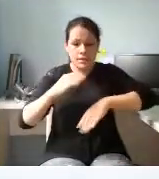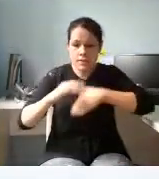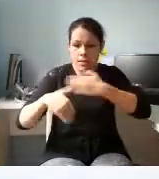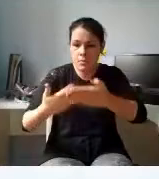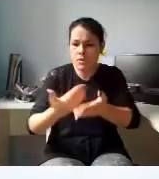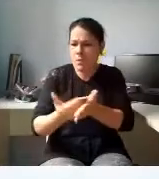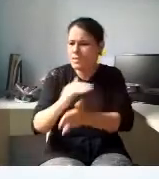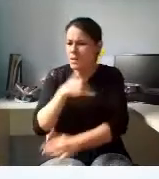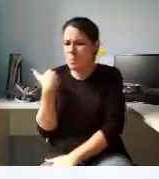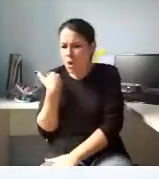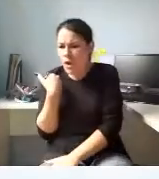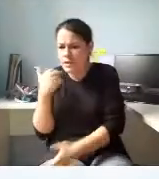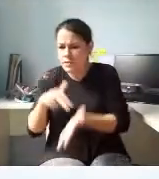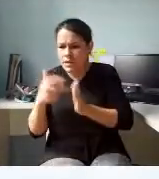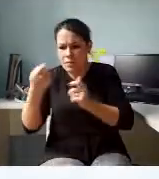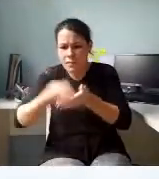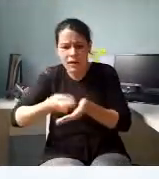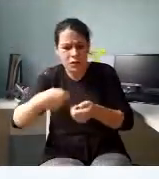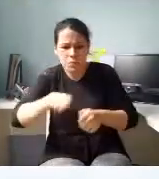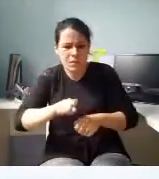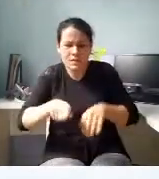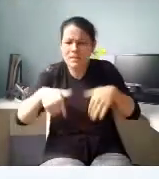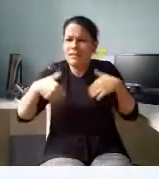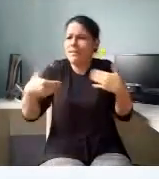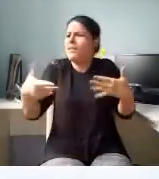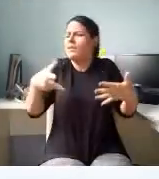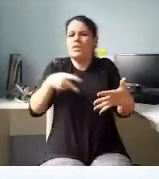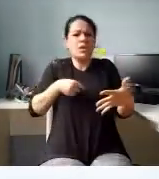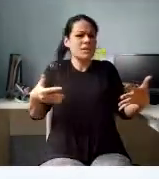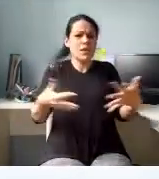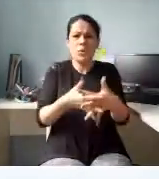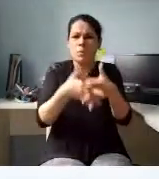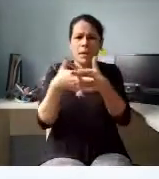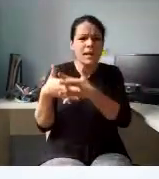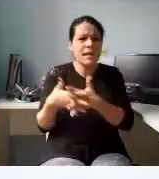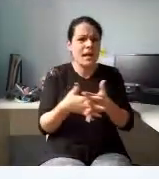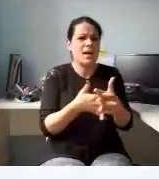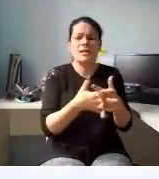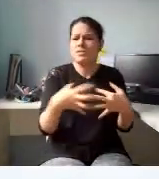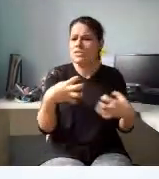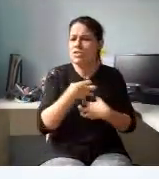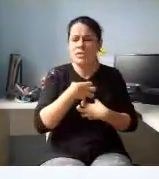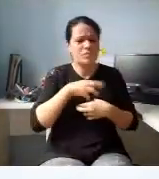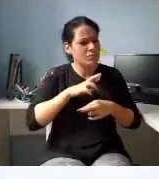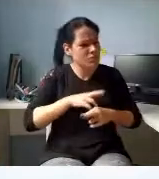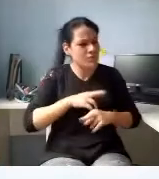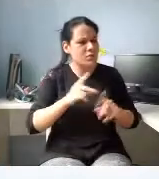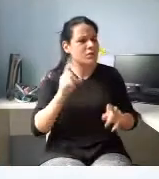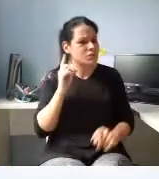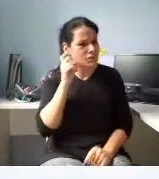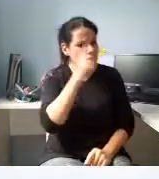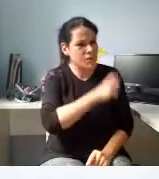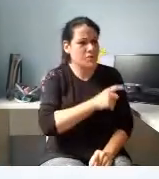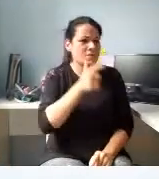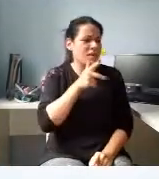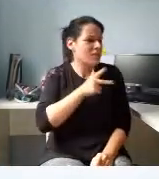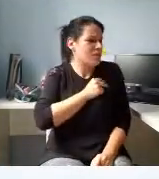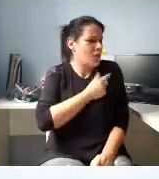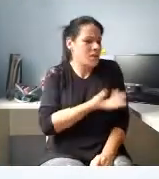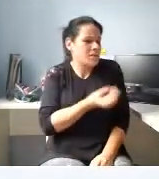morrer? É bem complicado. Então, essa fala realmente. dele foi um pouco complicado, um pouco constrangedora nesse